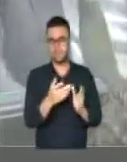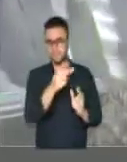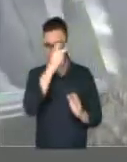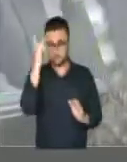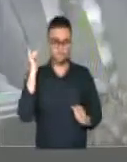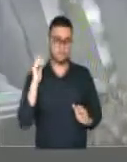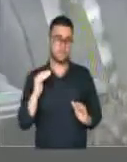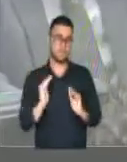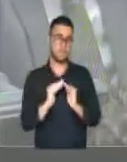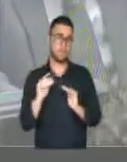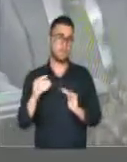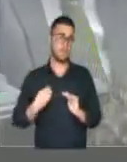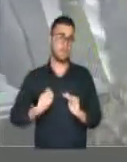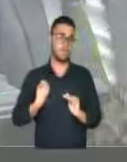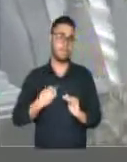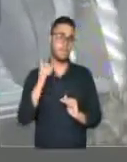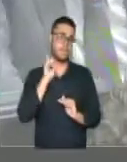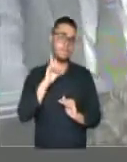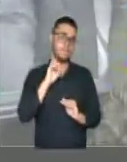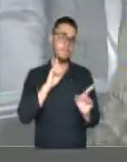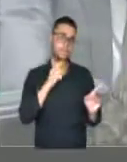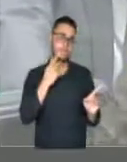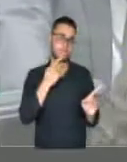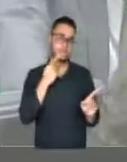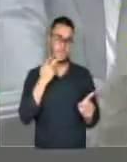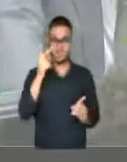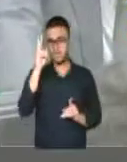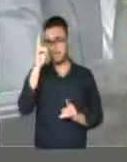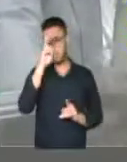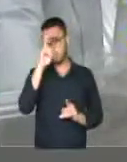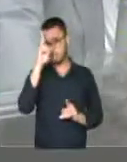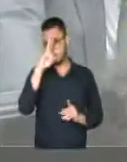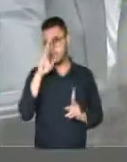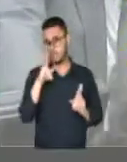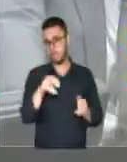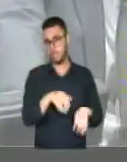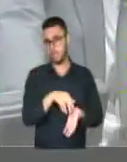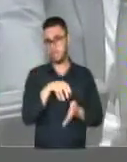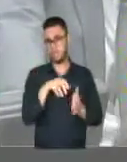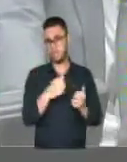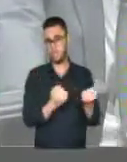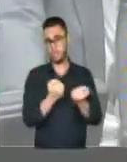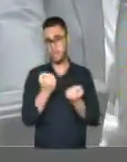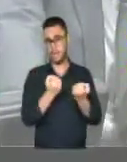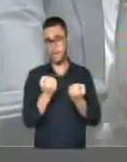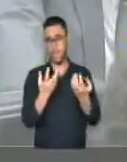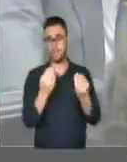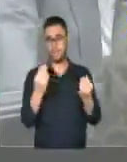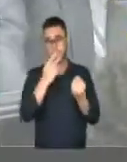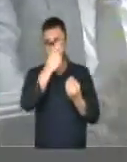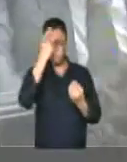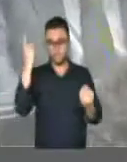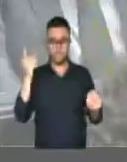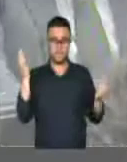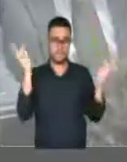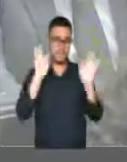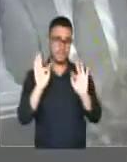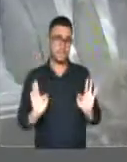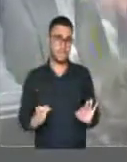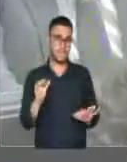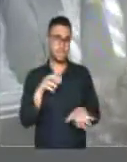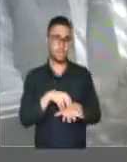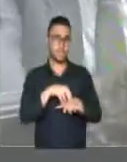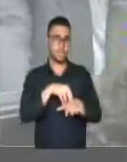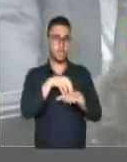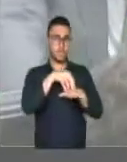Minas, lá ele diz: a história é um carro alegre, cheia de um povo contente, que atropela indiferente